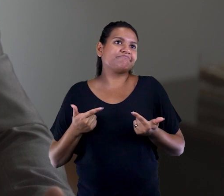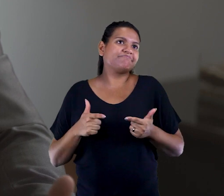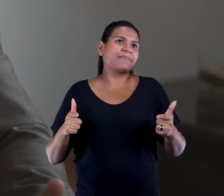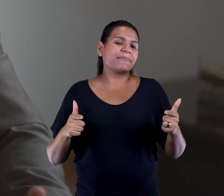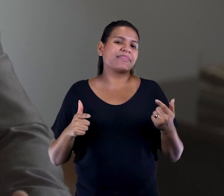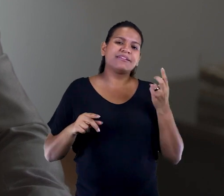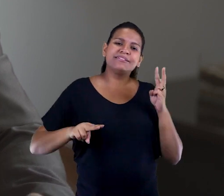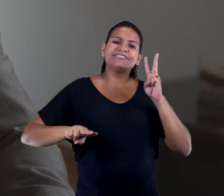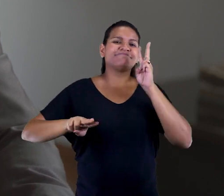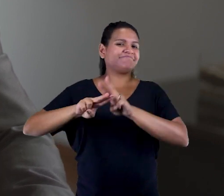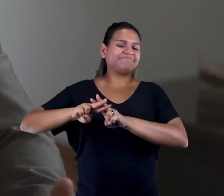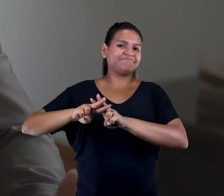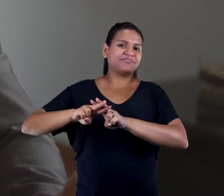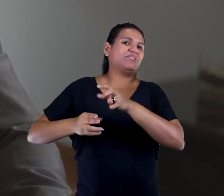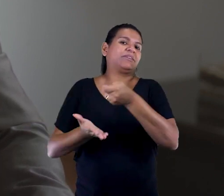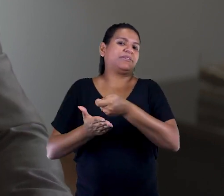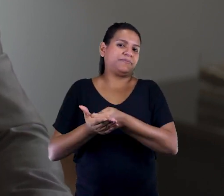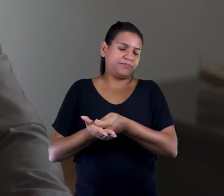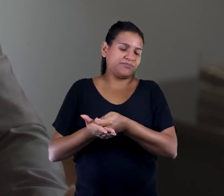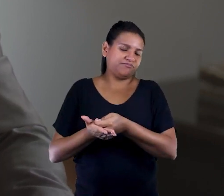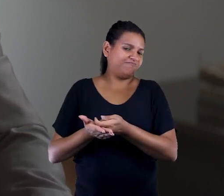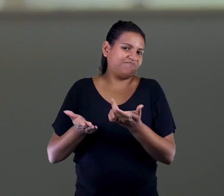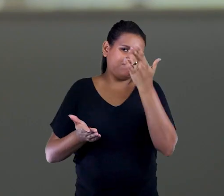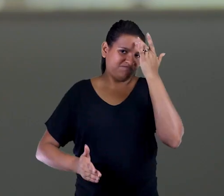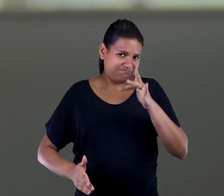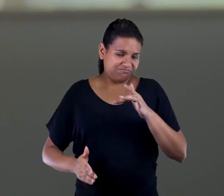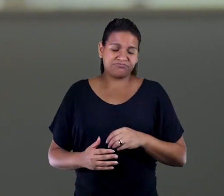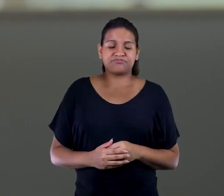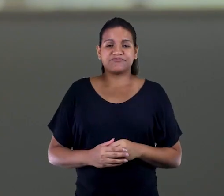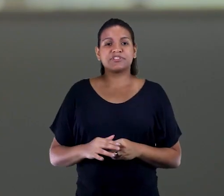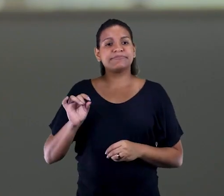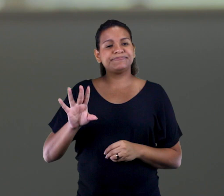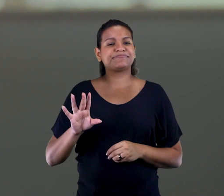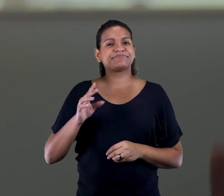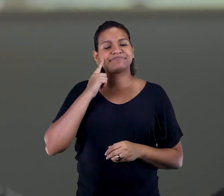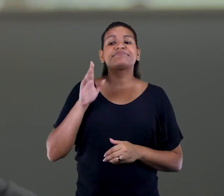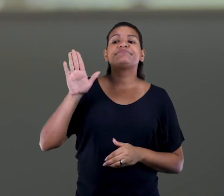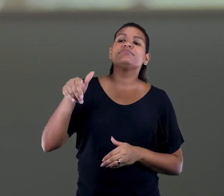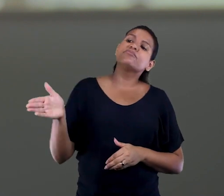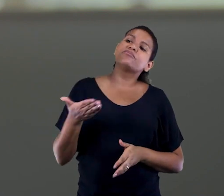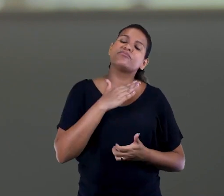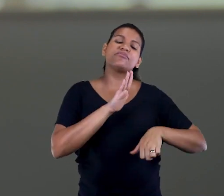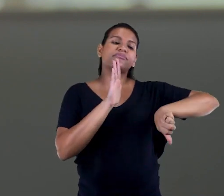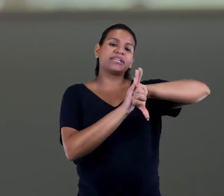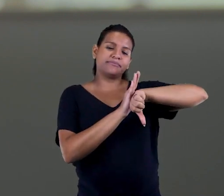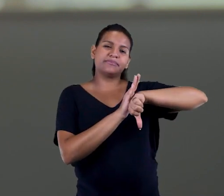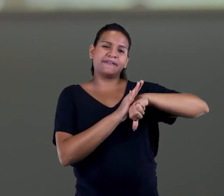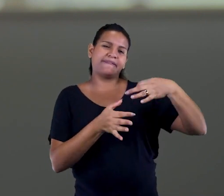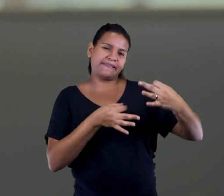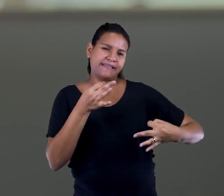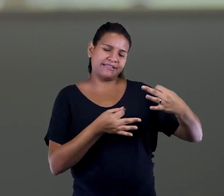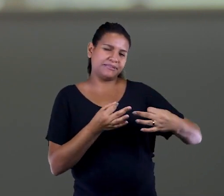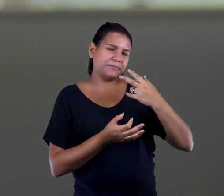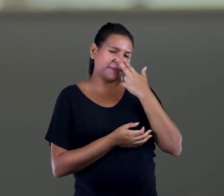uma penalização, né? Uma pena muito rigorosa ainda, né? Na verdade, ele foi chamado, foi para o Juizado Especial Criminal e ele acaba